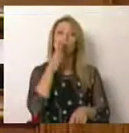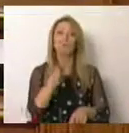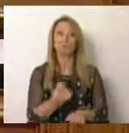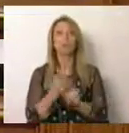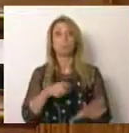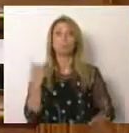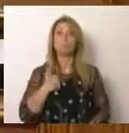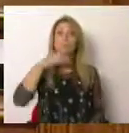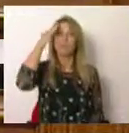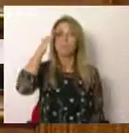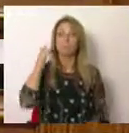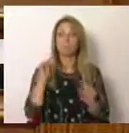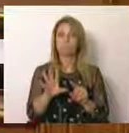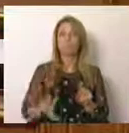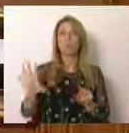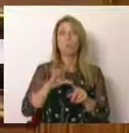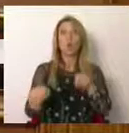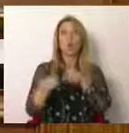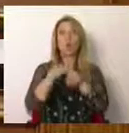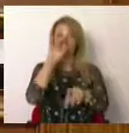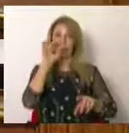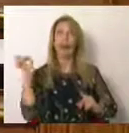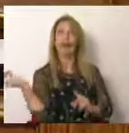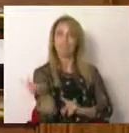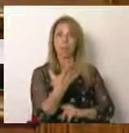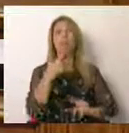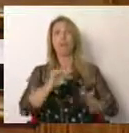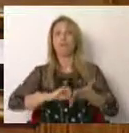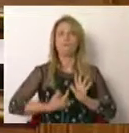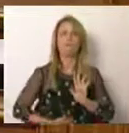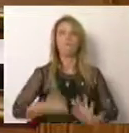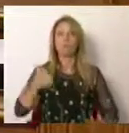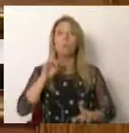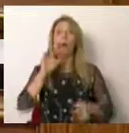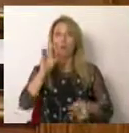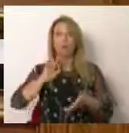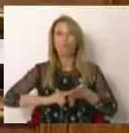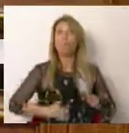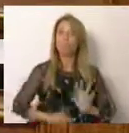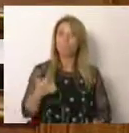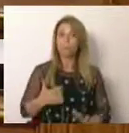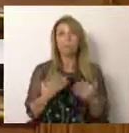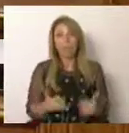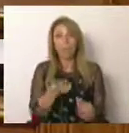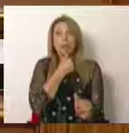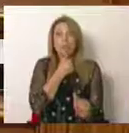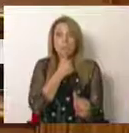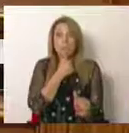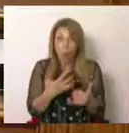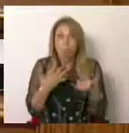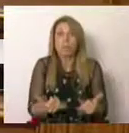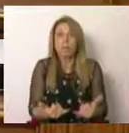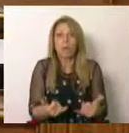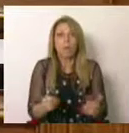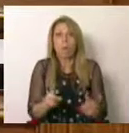nós consideramos que estes instrumentos de política de ambiente são fundamentais, mas são fundamentais para a tomada de decisão e não